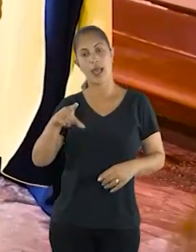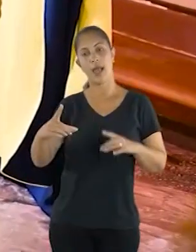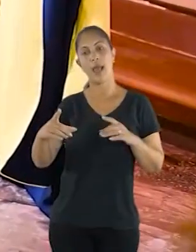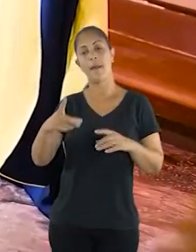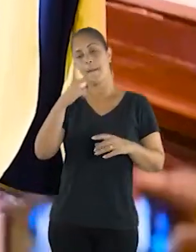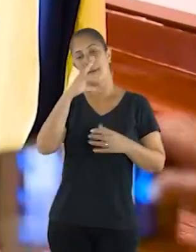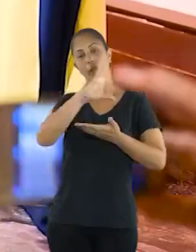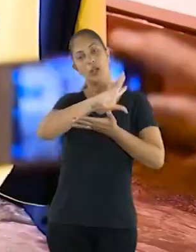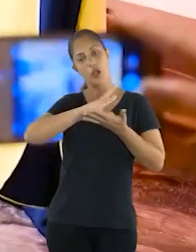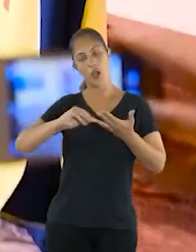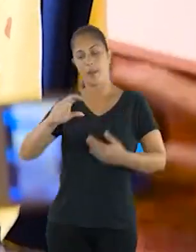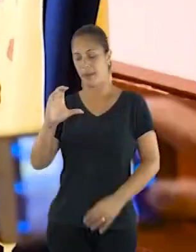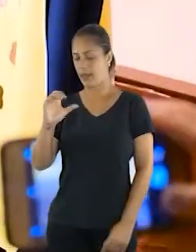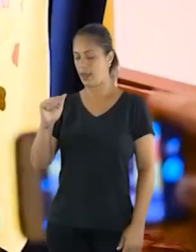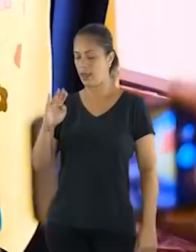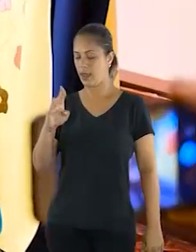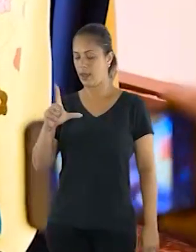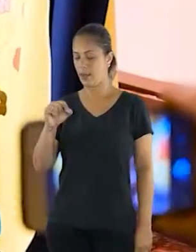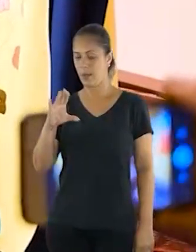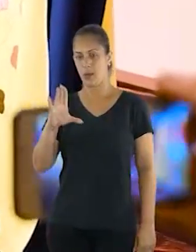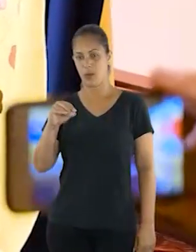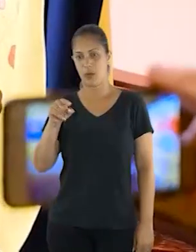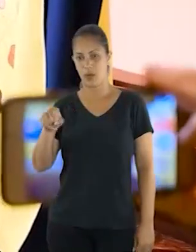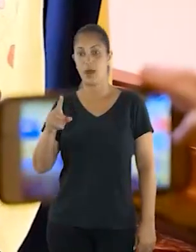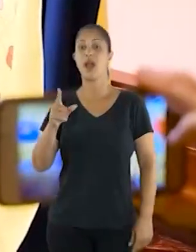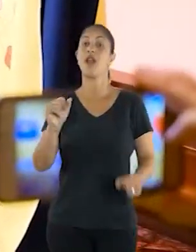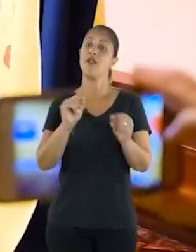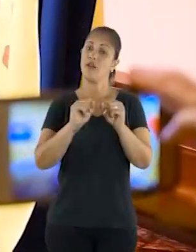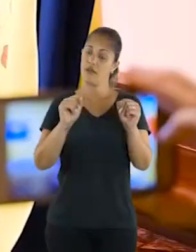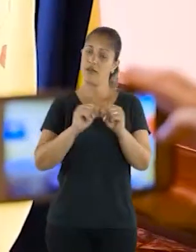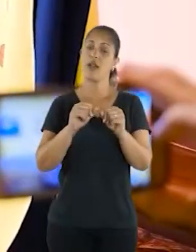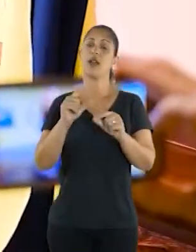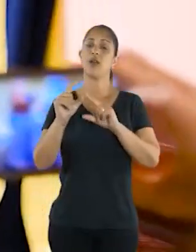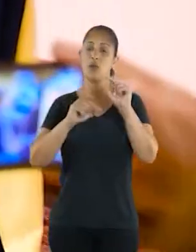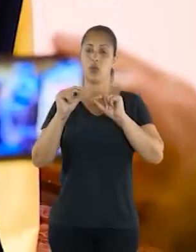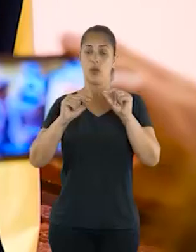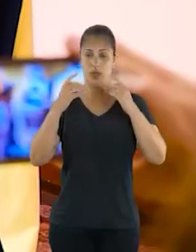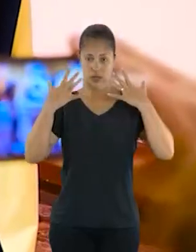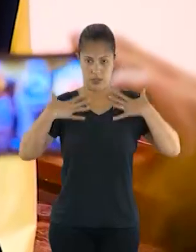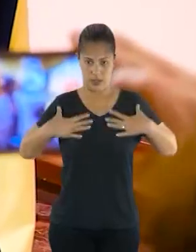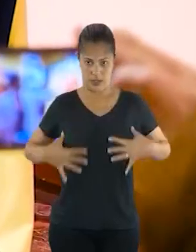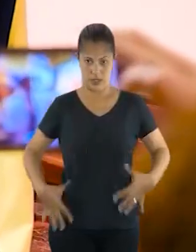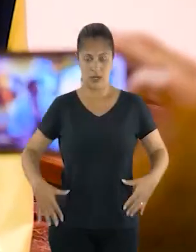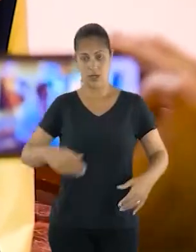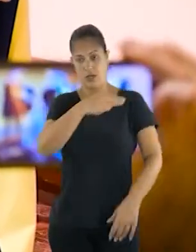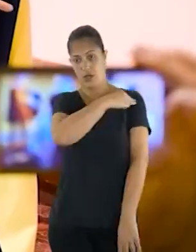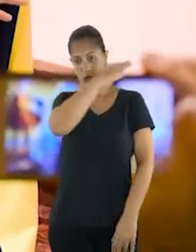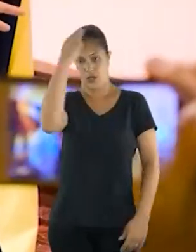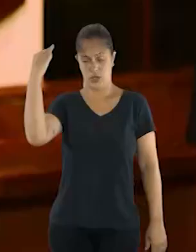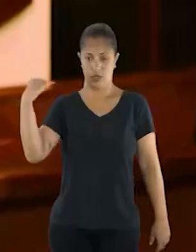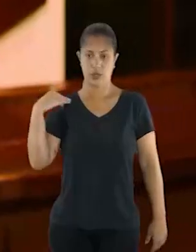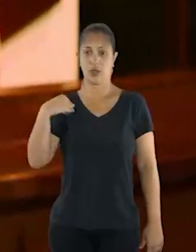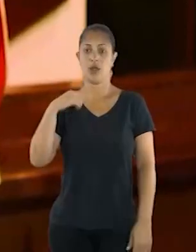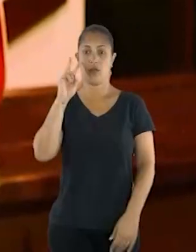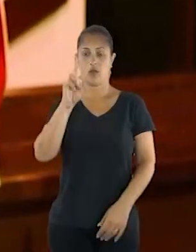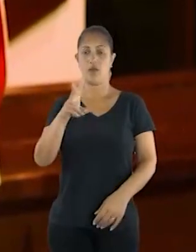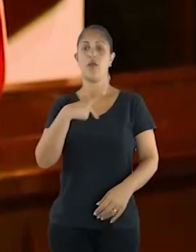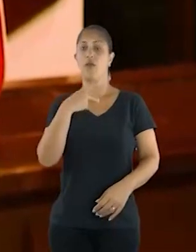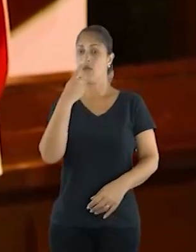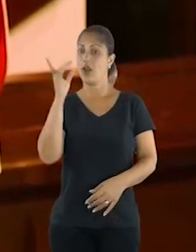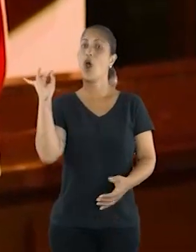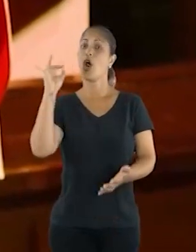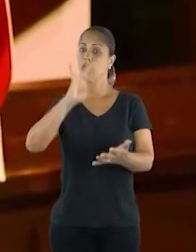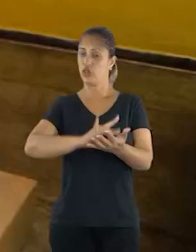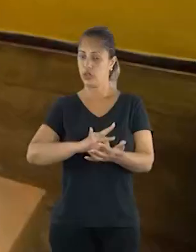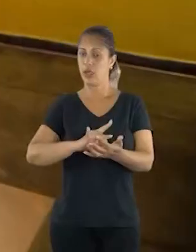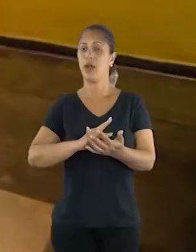de lança. Tá? E aí ele parte para o manto da Nossa Senhora, esse que eu falei para vocês que é original. Vocês